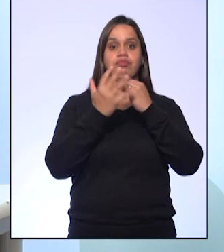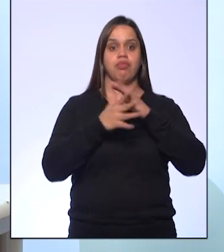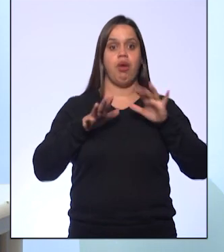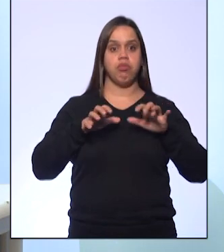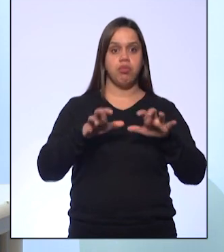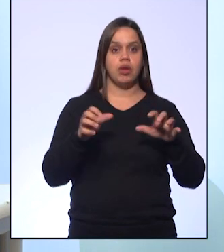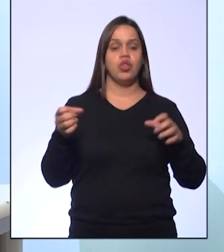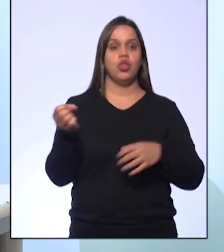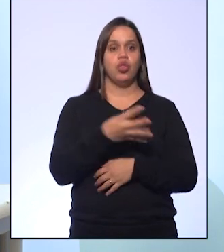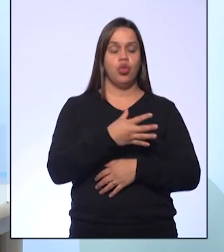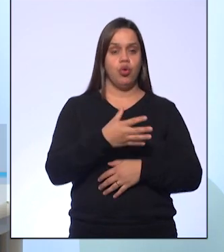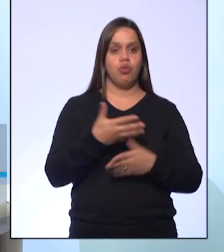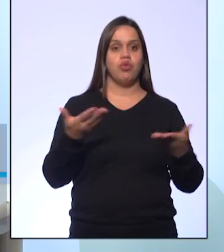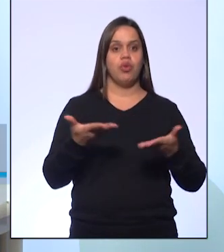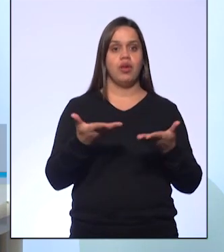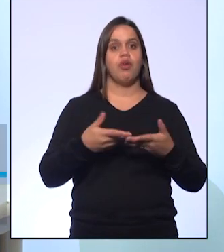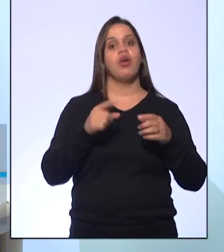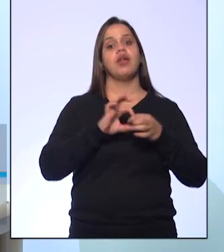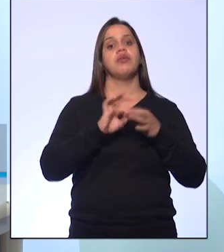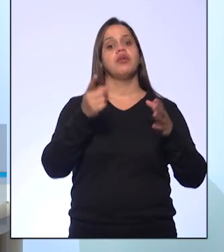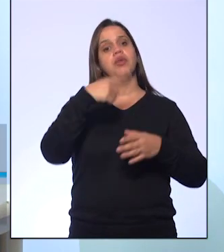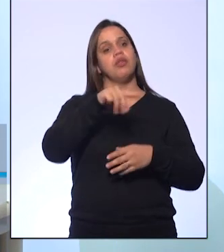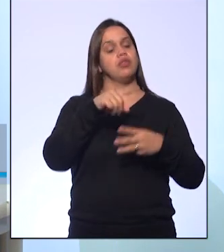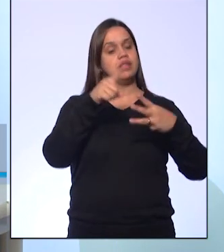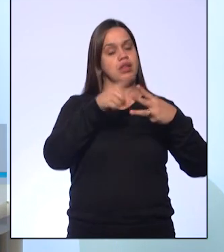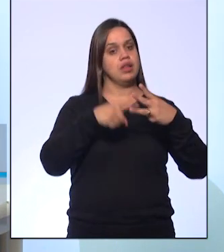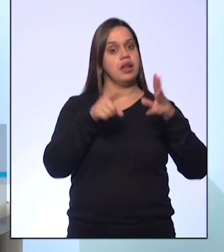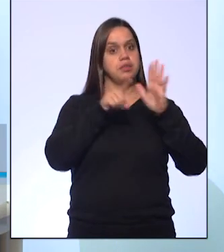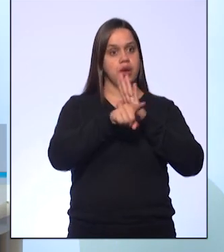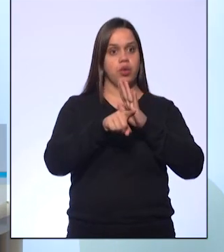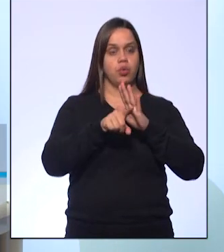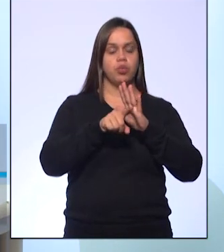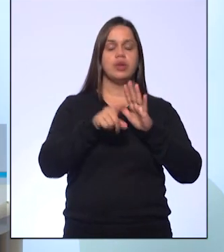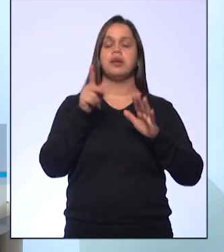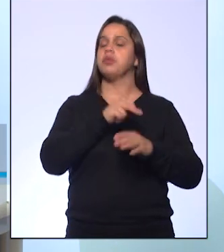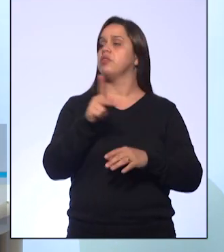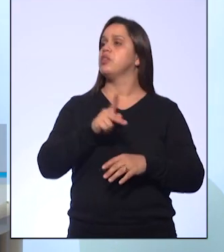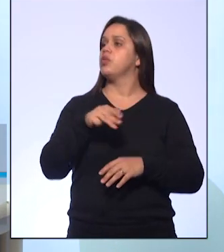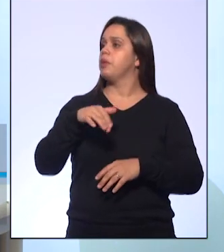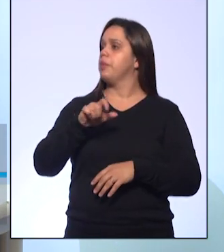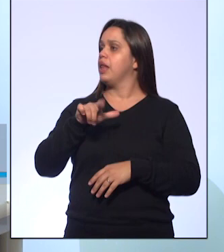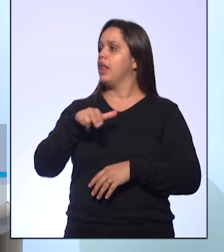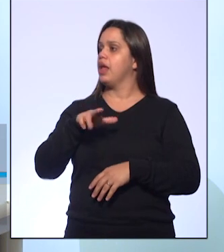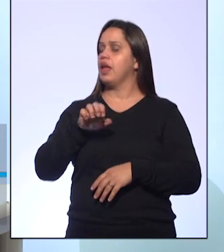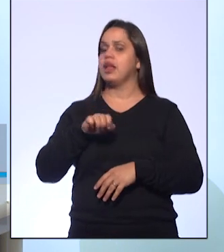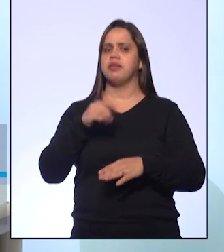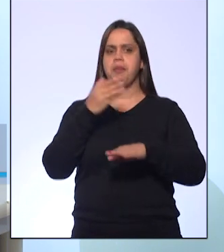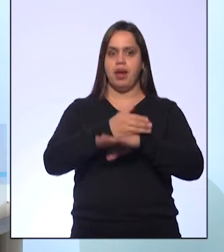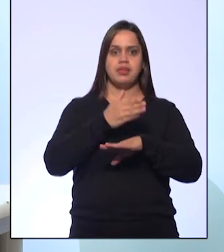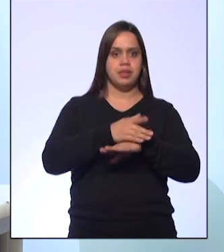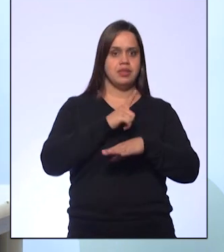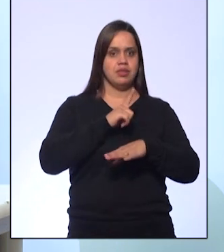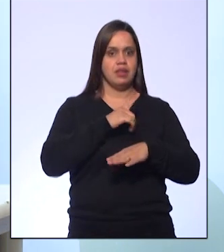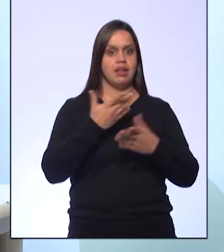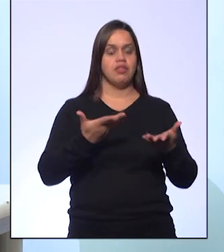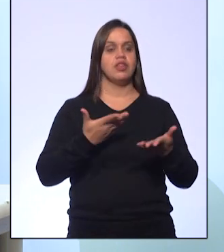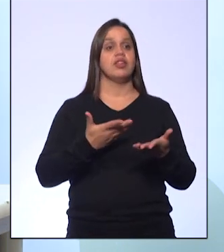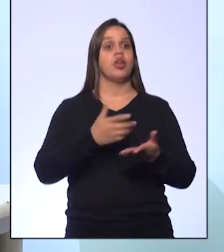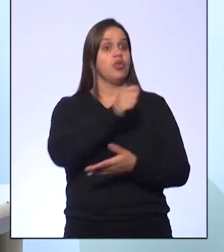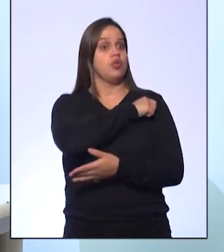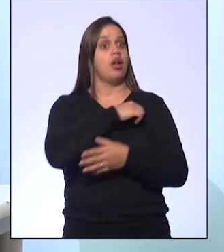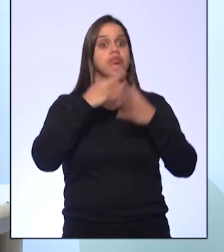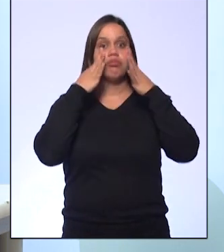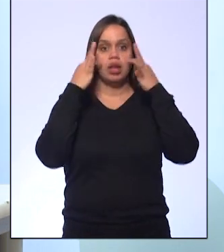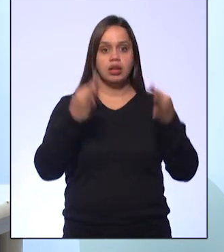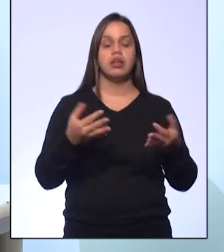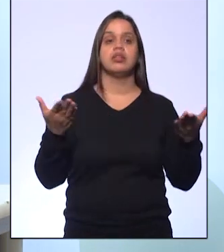novo coronavírus. Então, deixamos para vocês 3 questões. Professora Milene, muitas participações, nossos estudantes estão